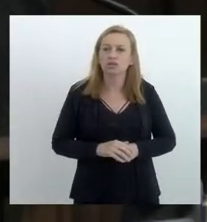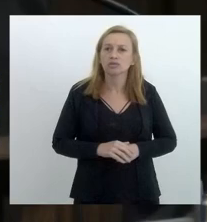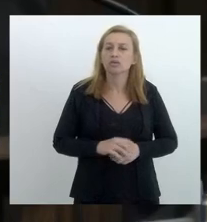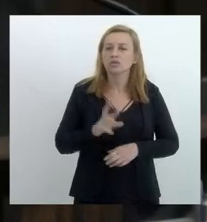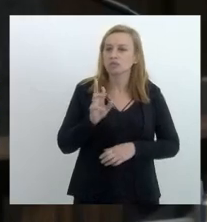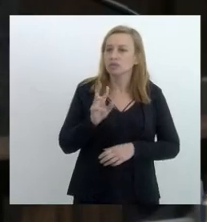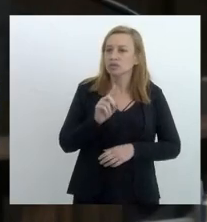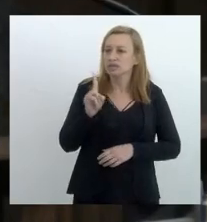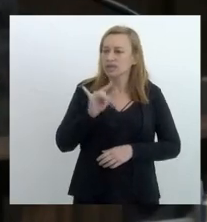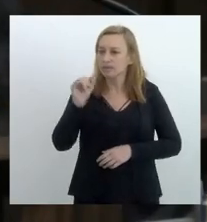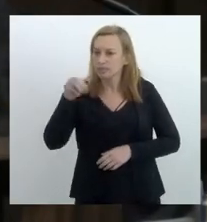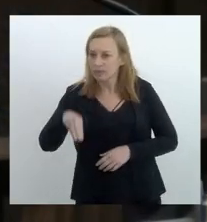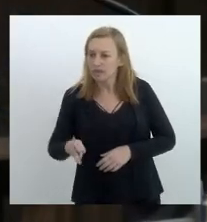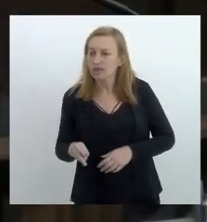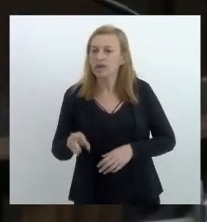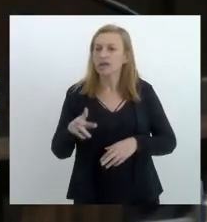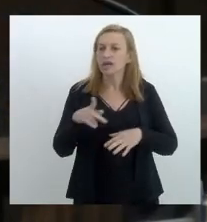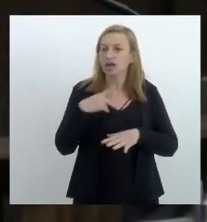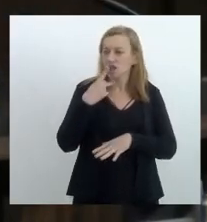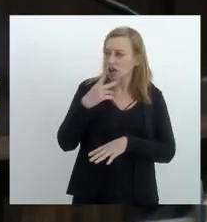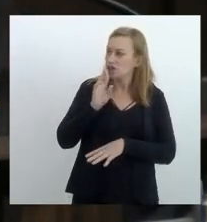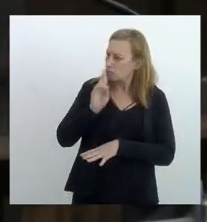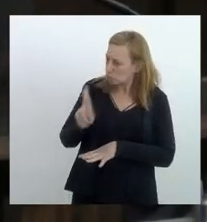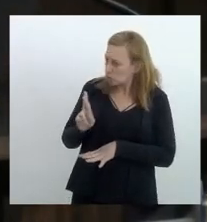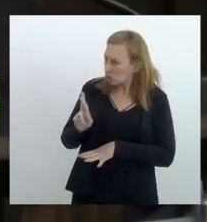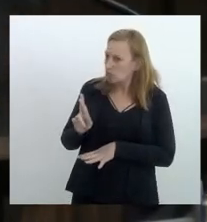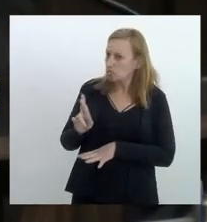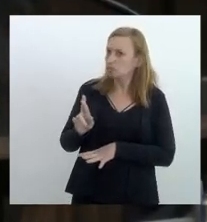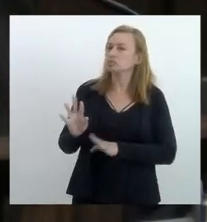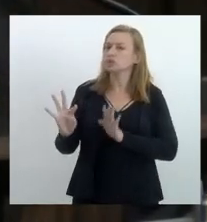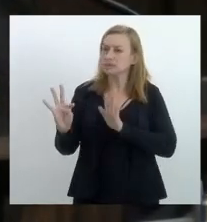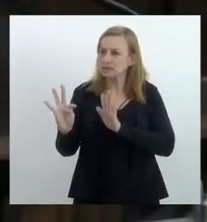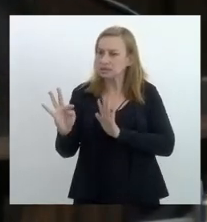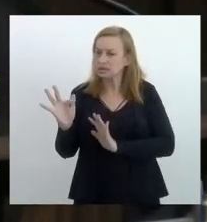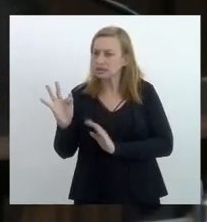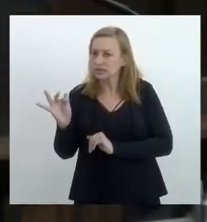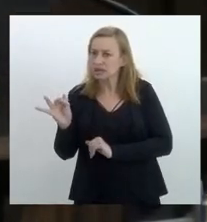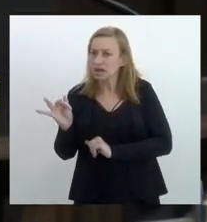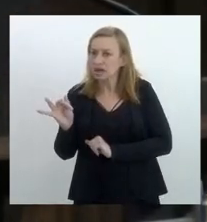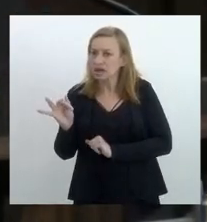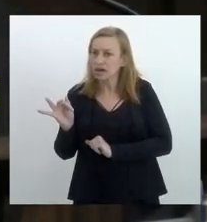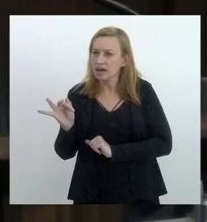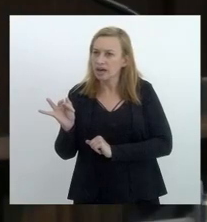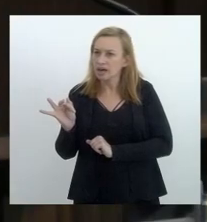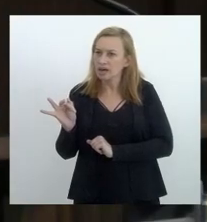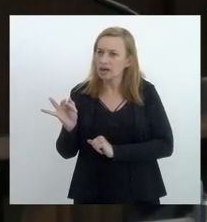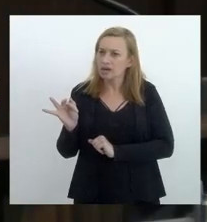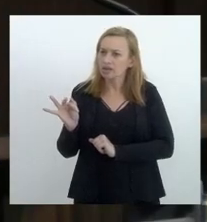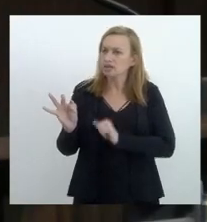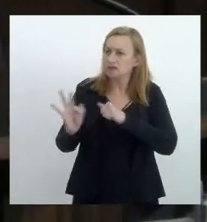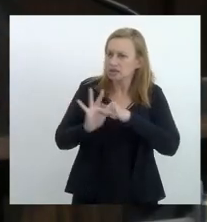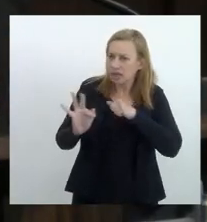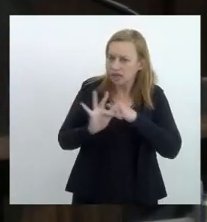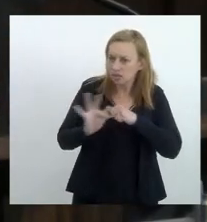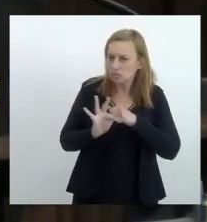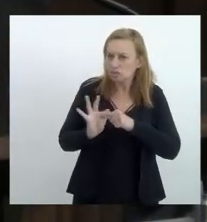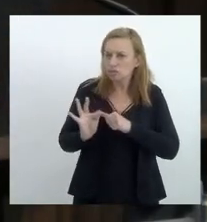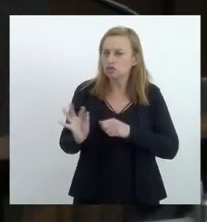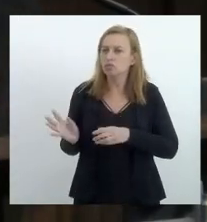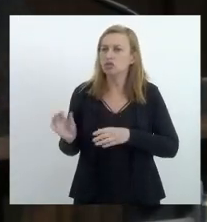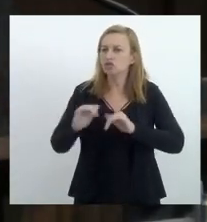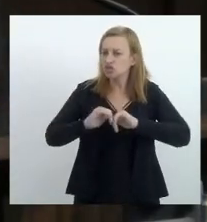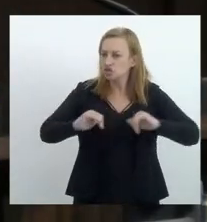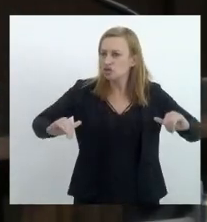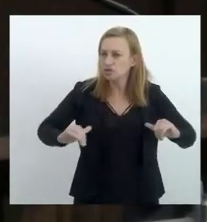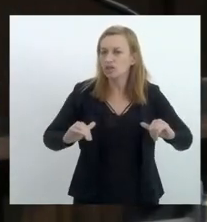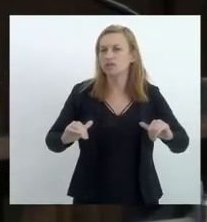respondeu, né, com argumentos técnicos sobre a impossibilidade de excluir as universidades